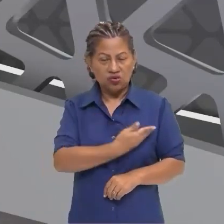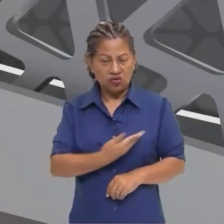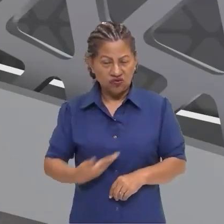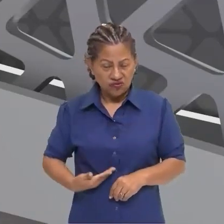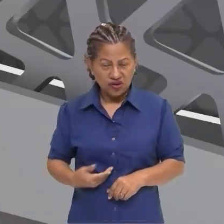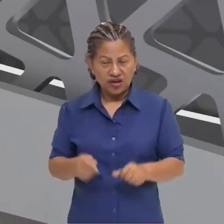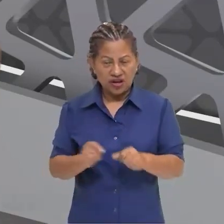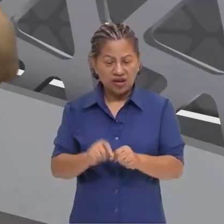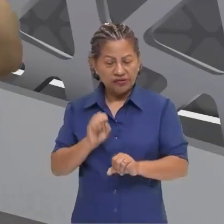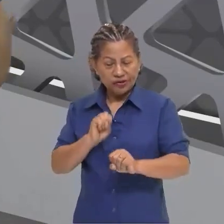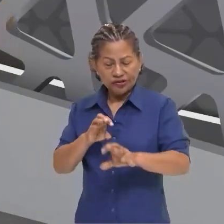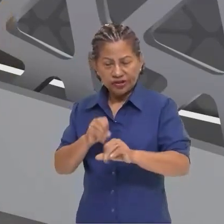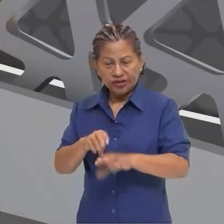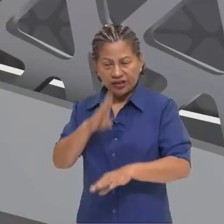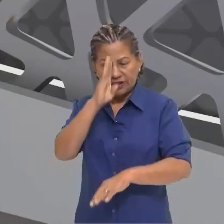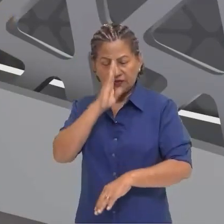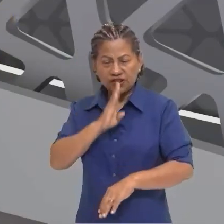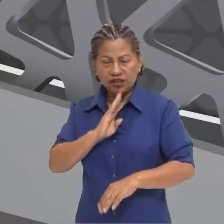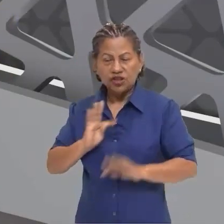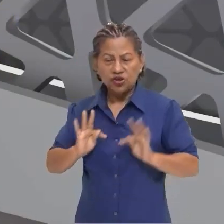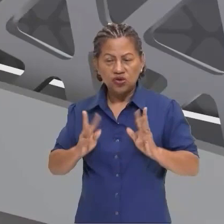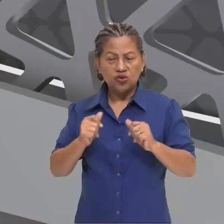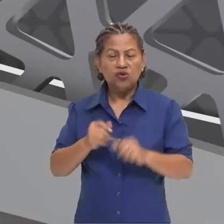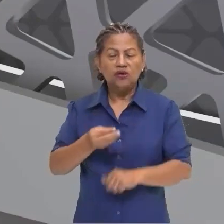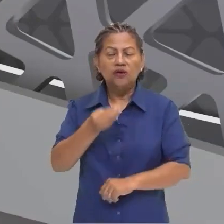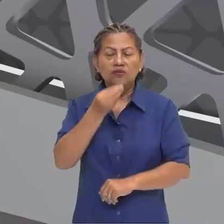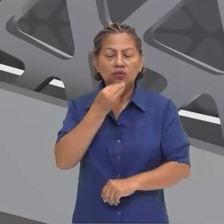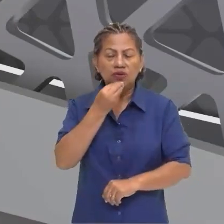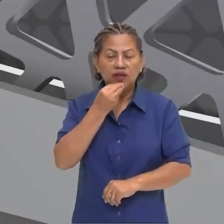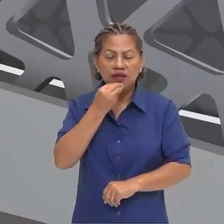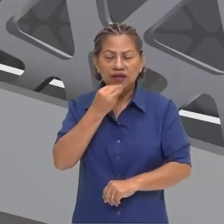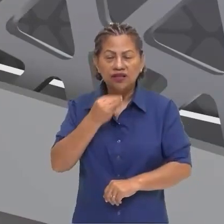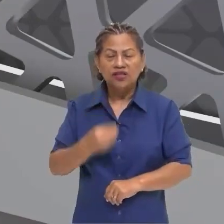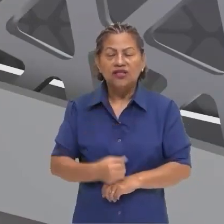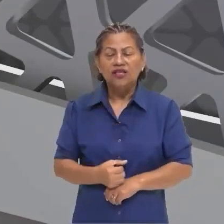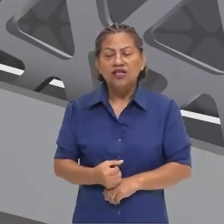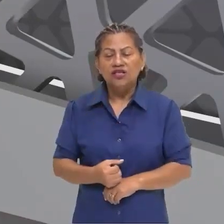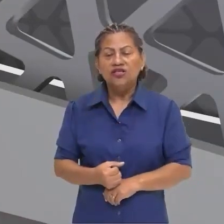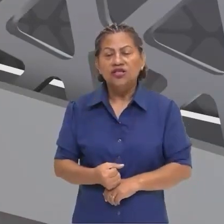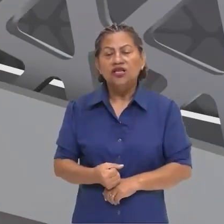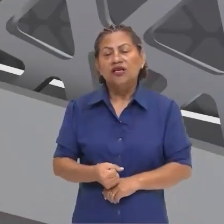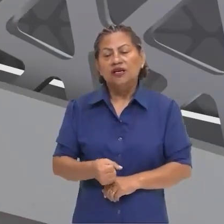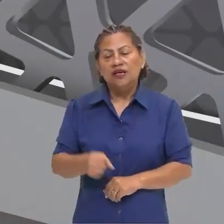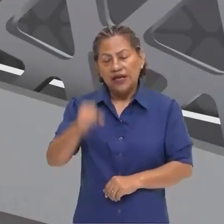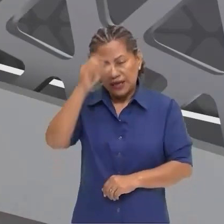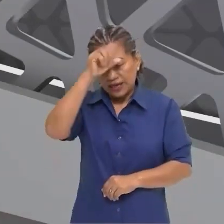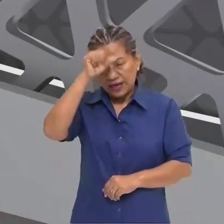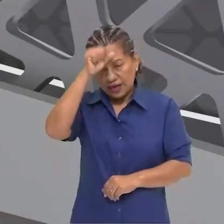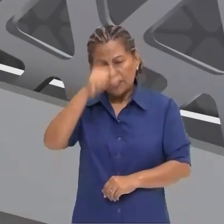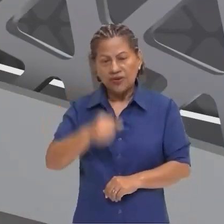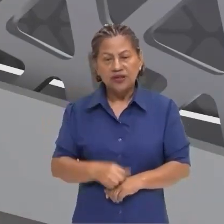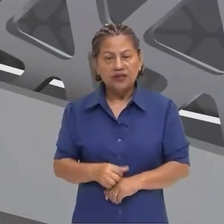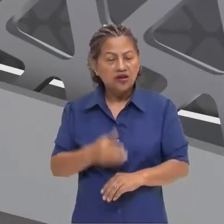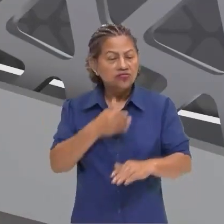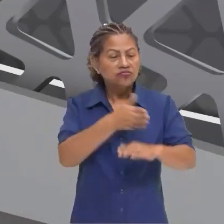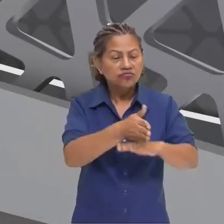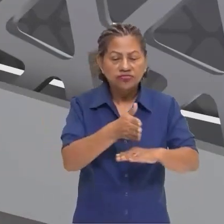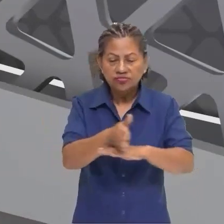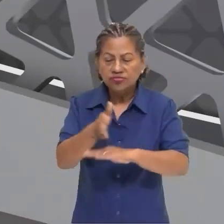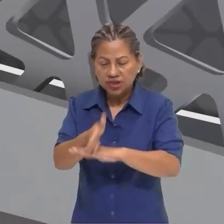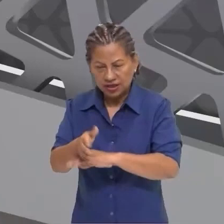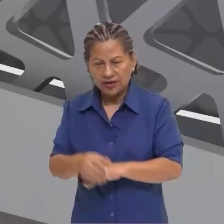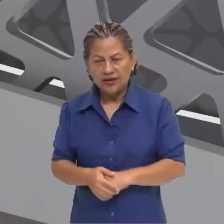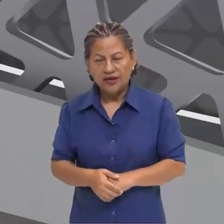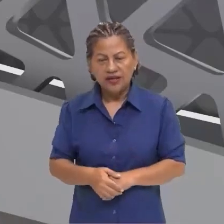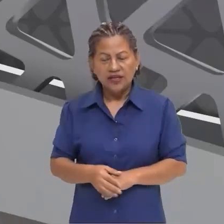escola pública. Então, toda oportunidade de aprender, de estudar, eu fui lá e agarrei. Eu fazia aula de